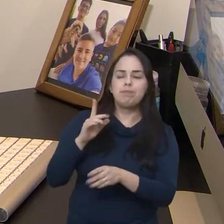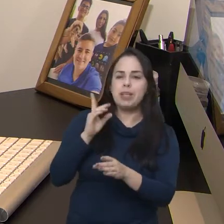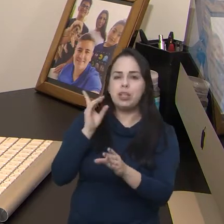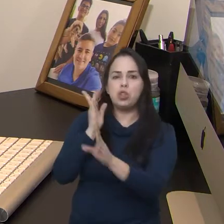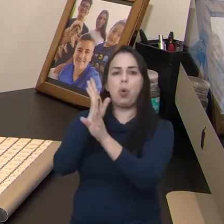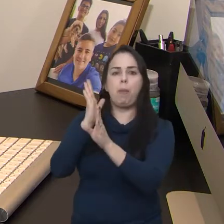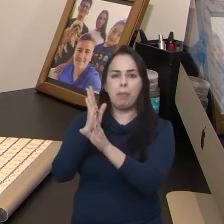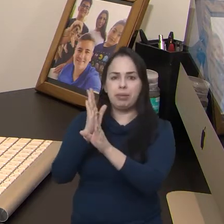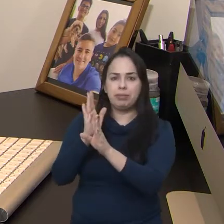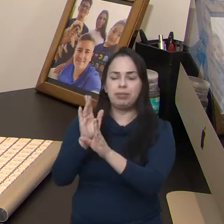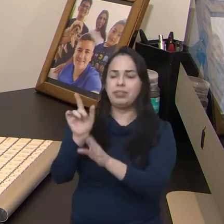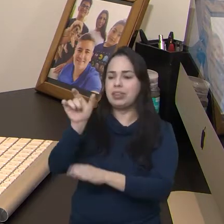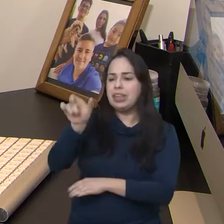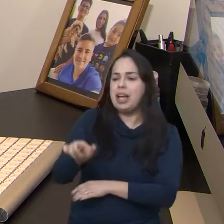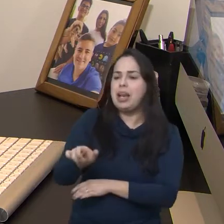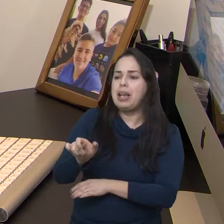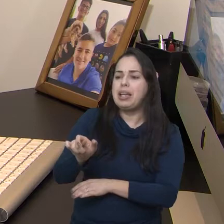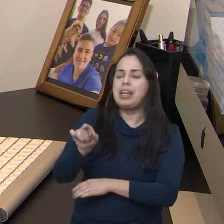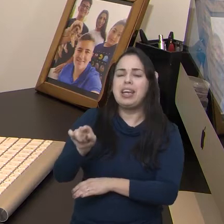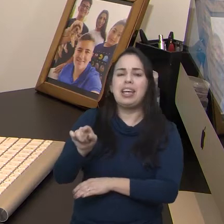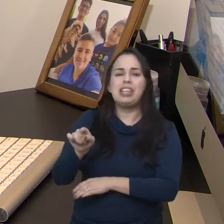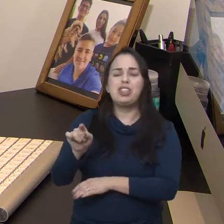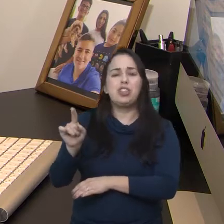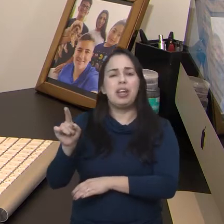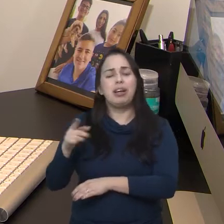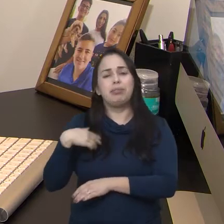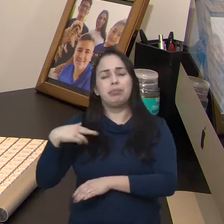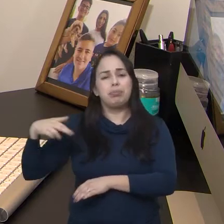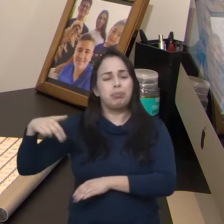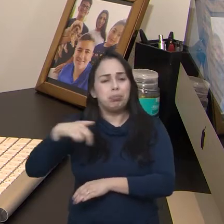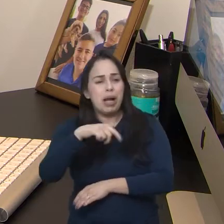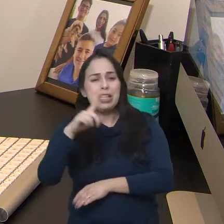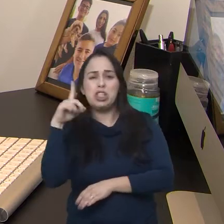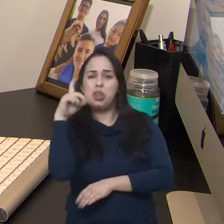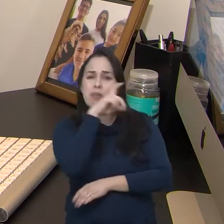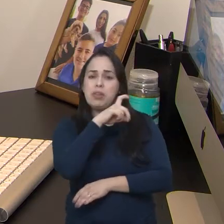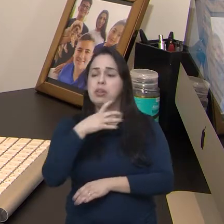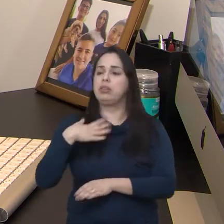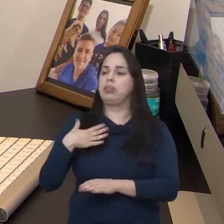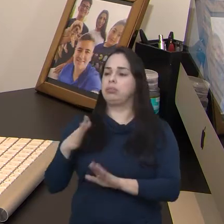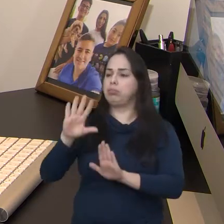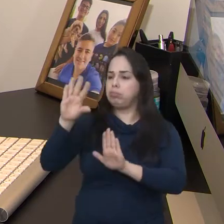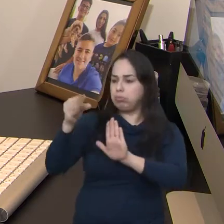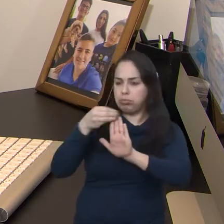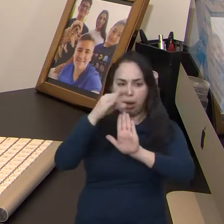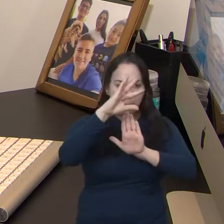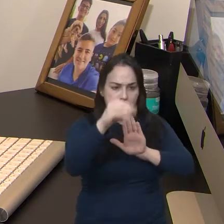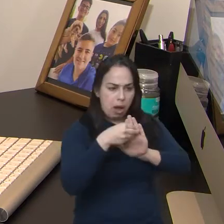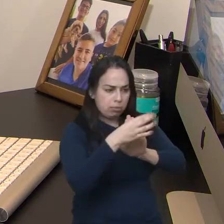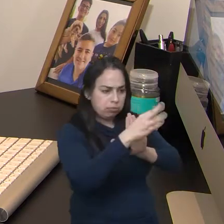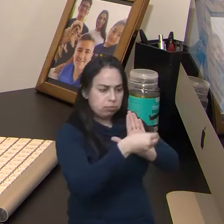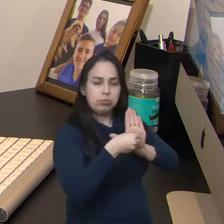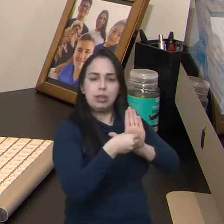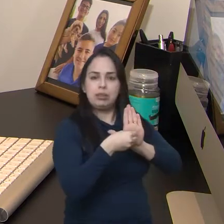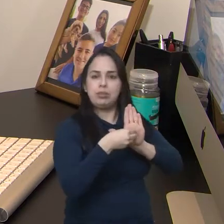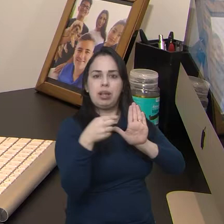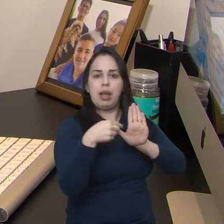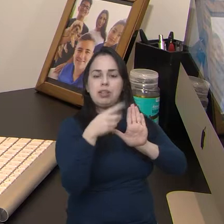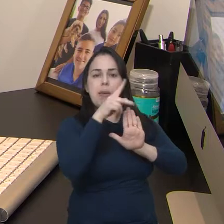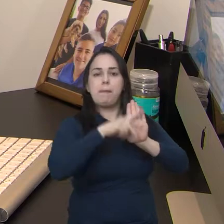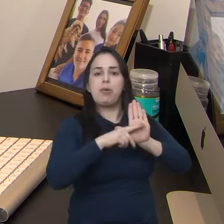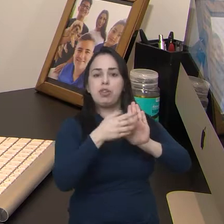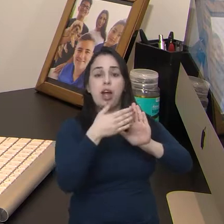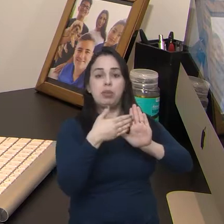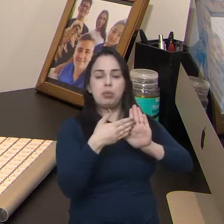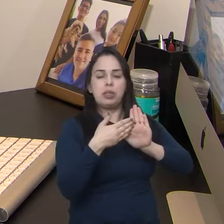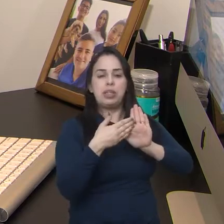e encontramos ali o que ele estava encontrando como dificuldade e trouxemos para um projeto, né, que é o projeto